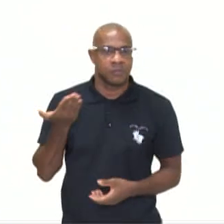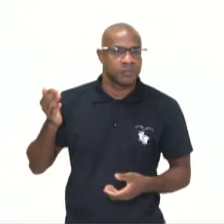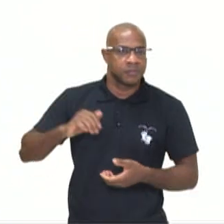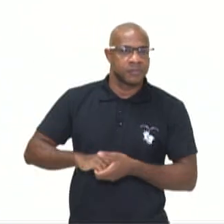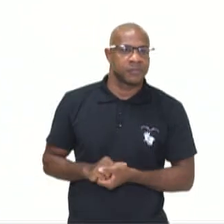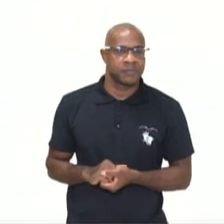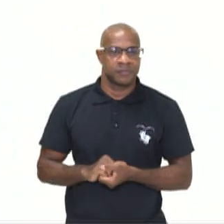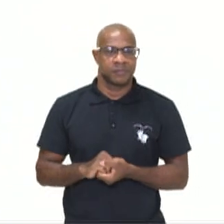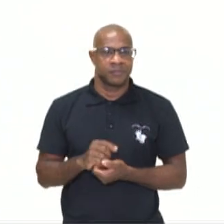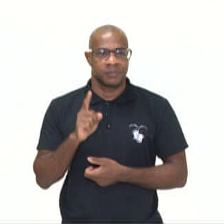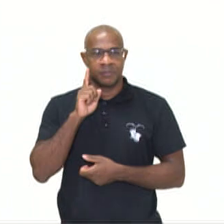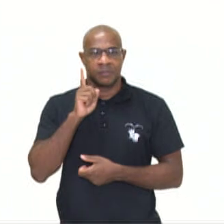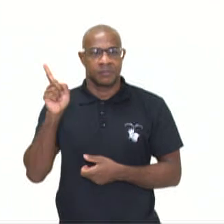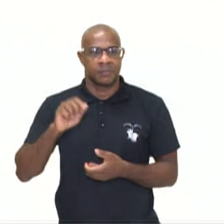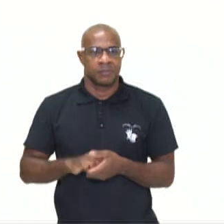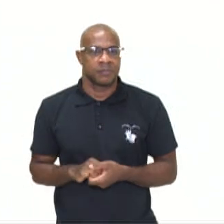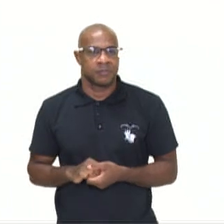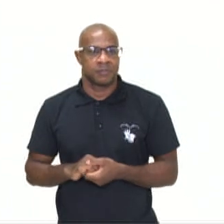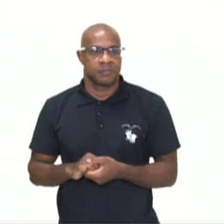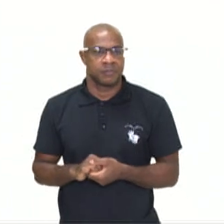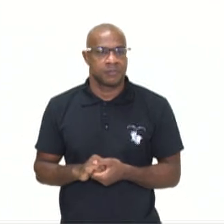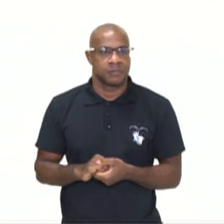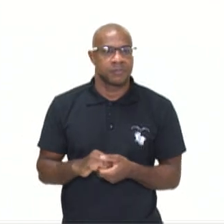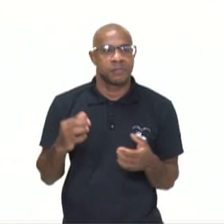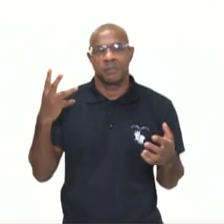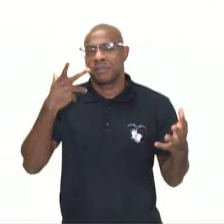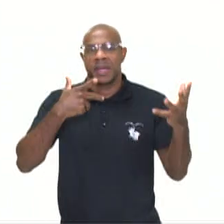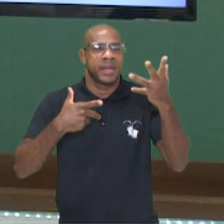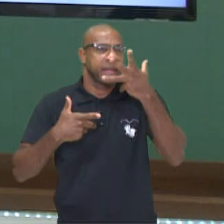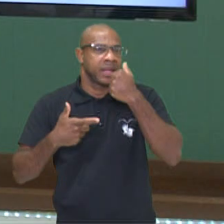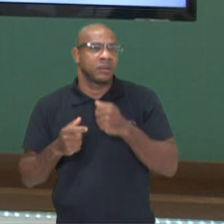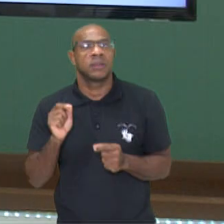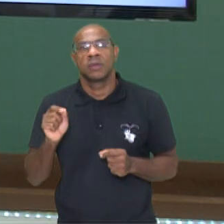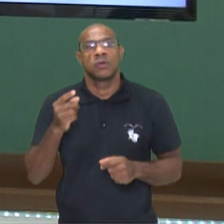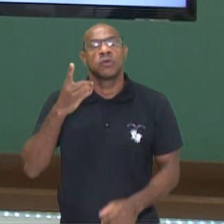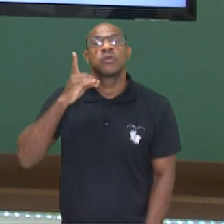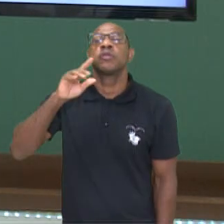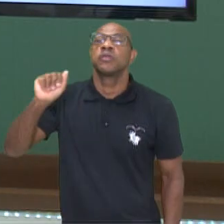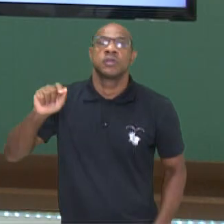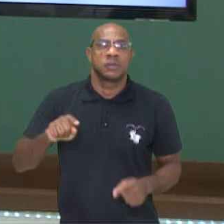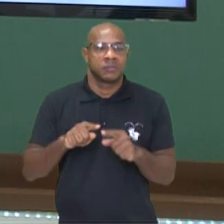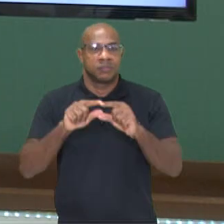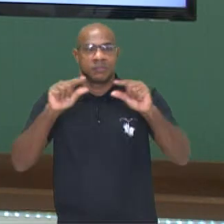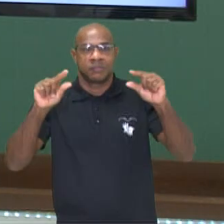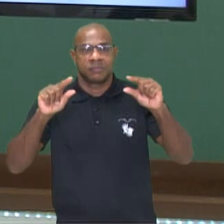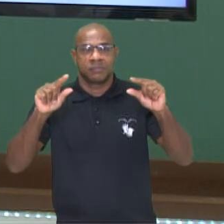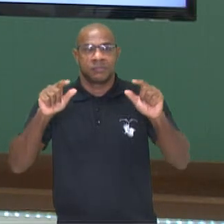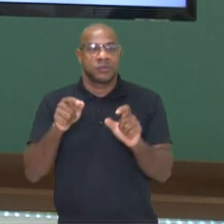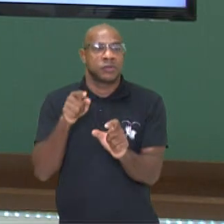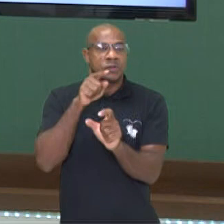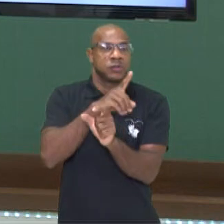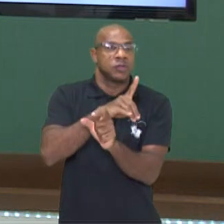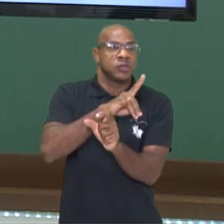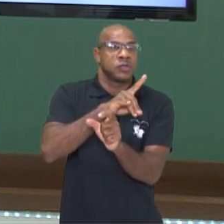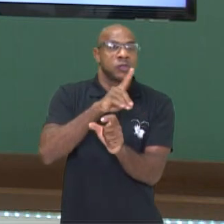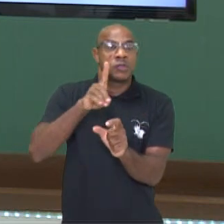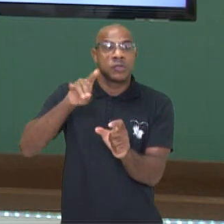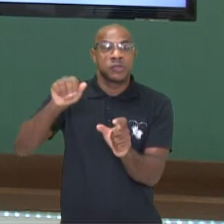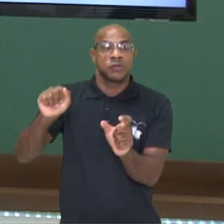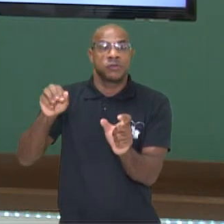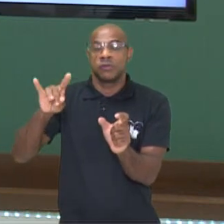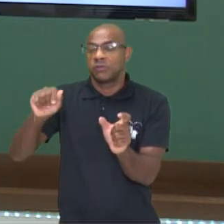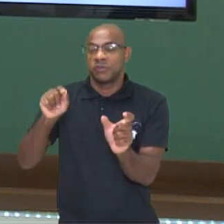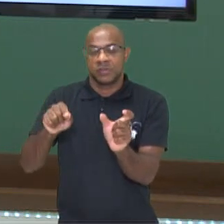vamos conferir. Belos. Quem são belos? Os dias. Os dias são sujeito. Eu tenho aqui uma ordem inversa